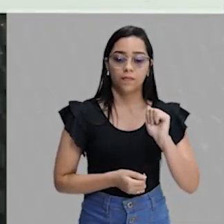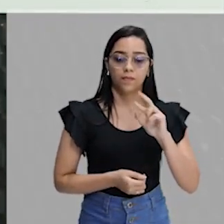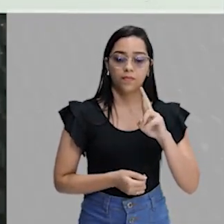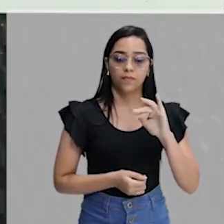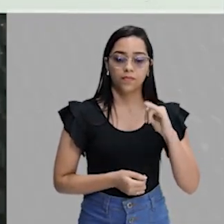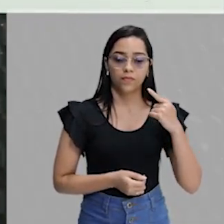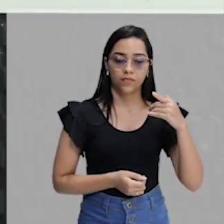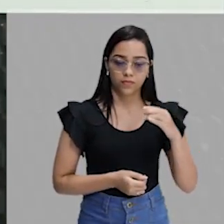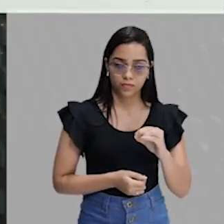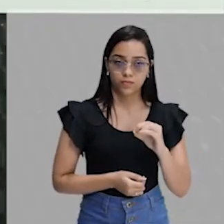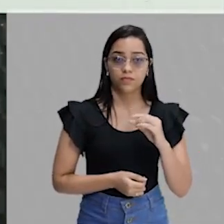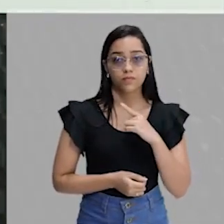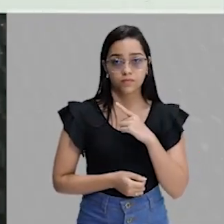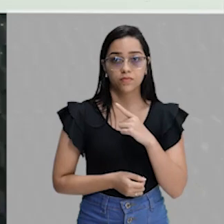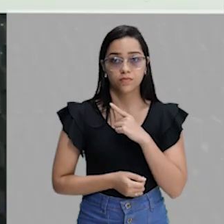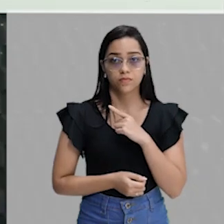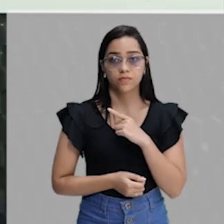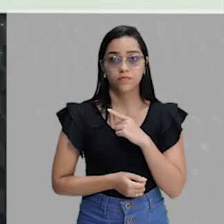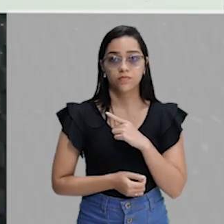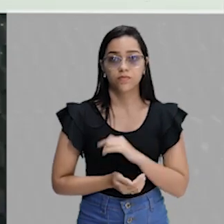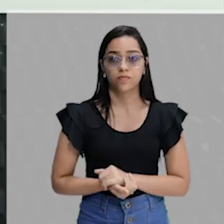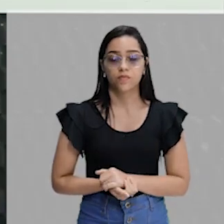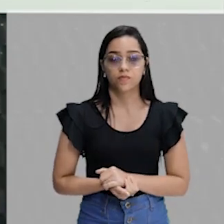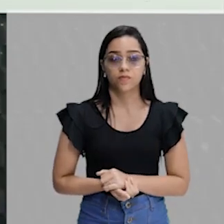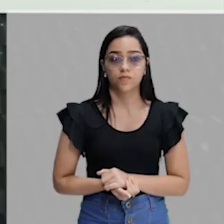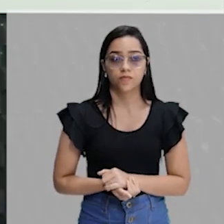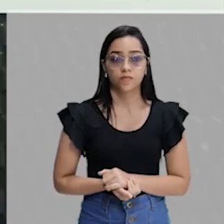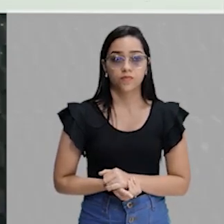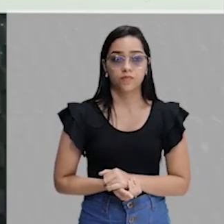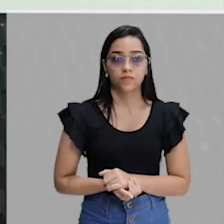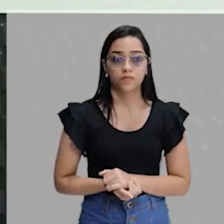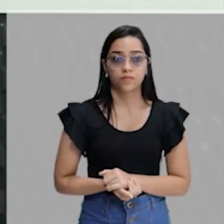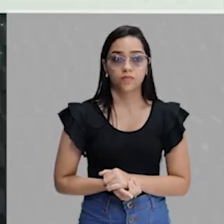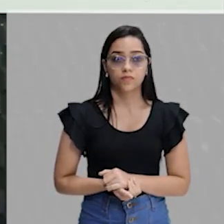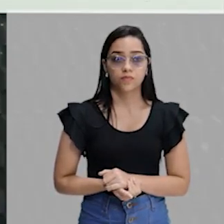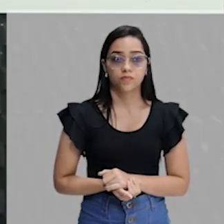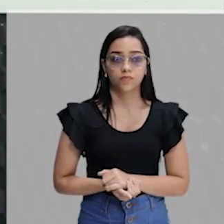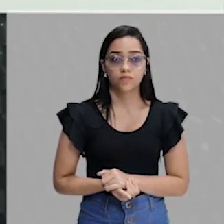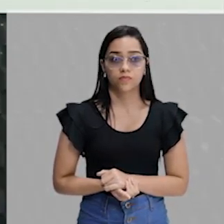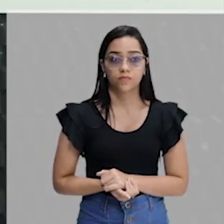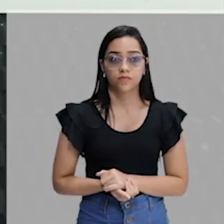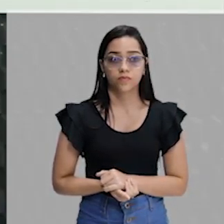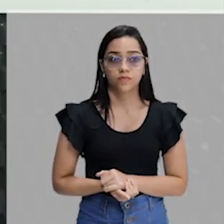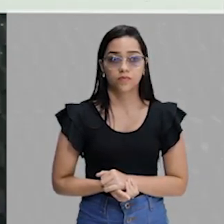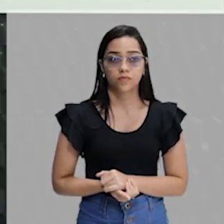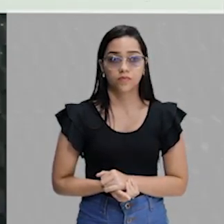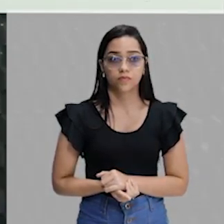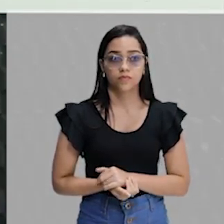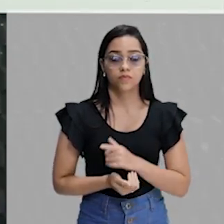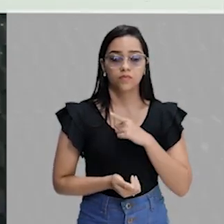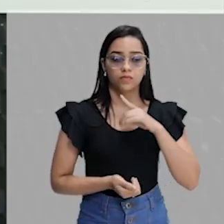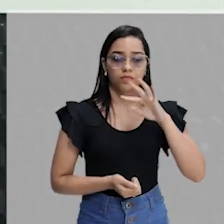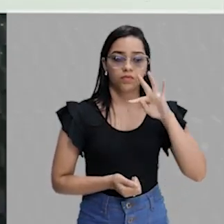Então, o trabalho ele é variação da energia cinética, tá ok? Bom, esse teorema do trabalho ele é o